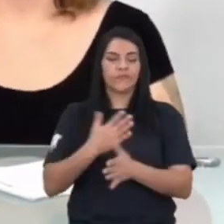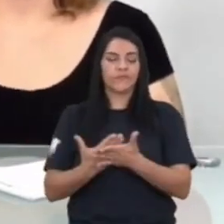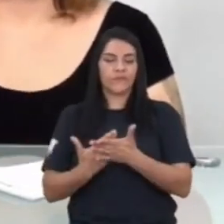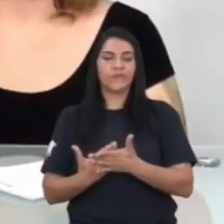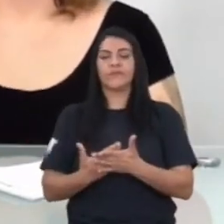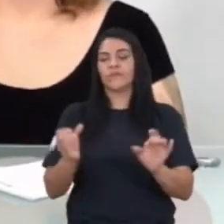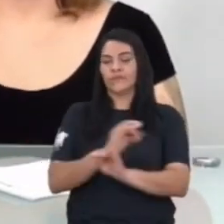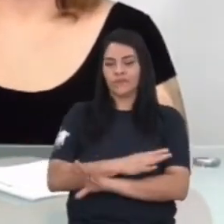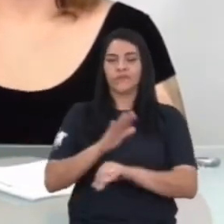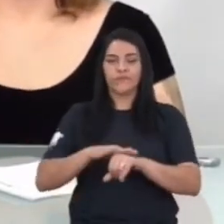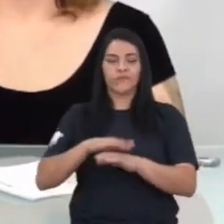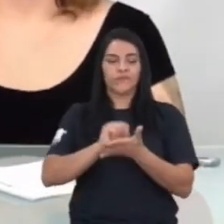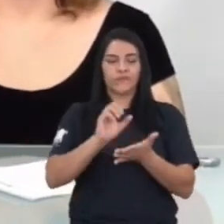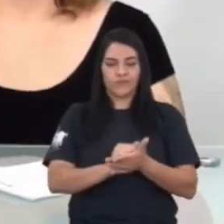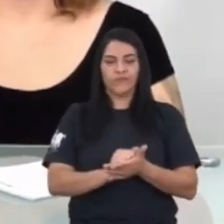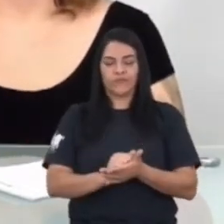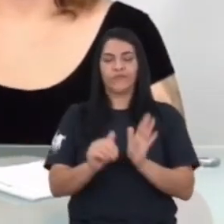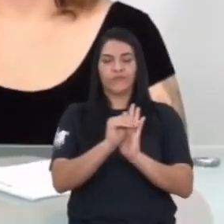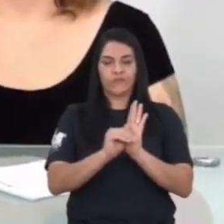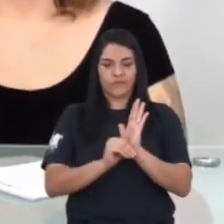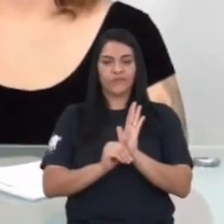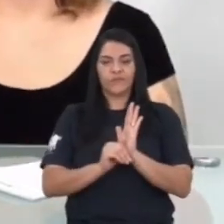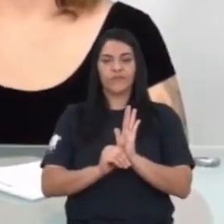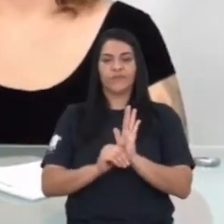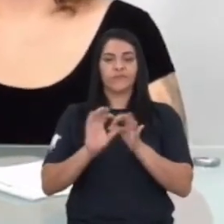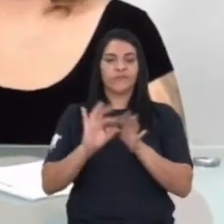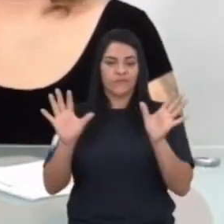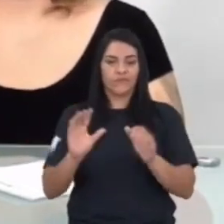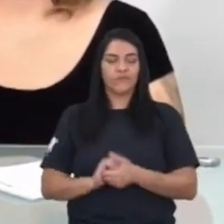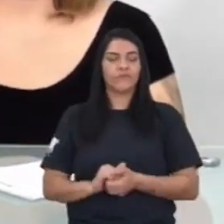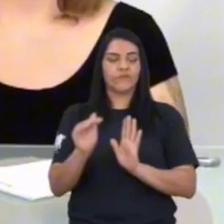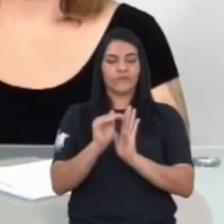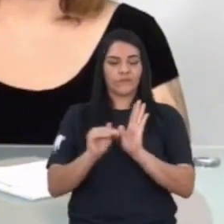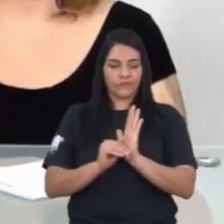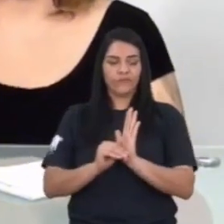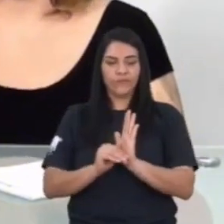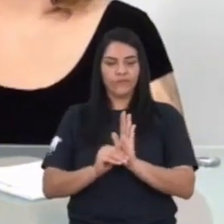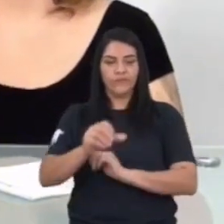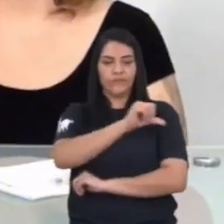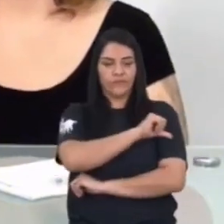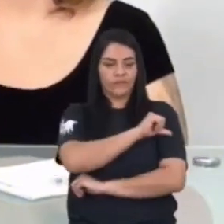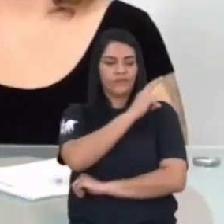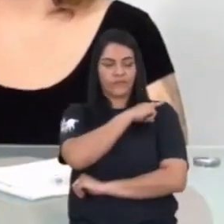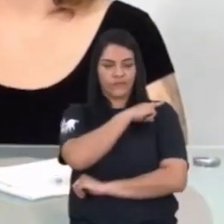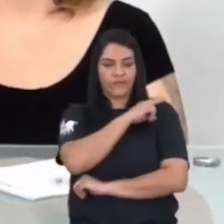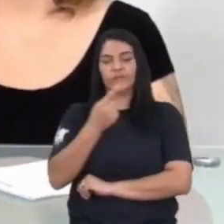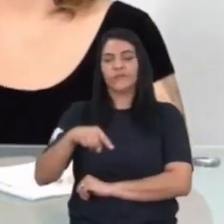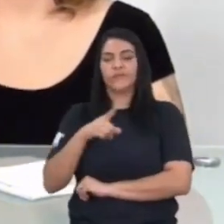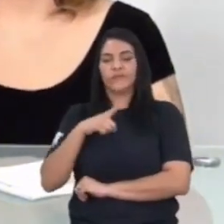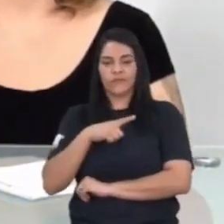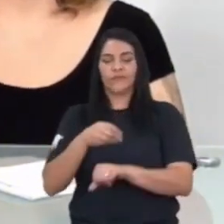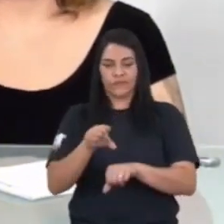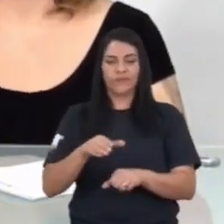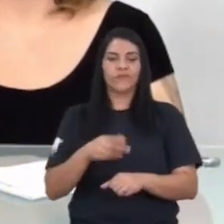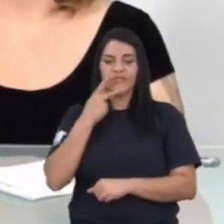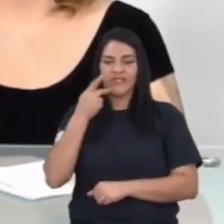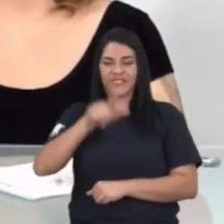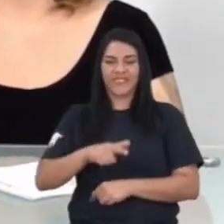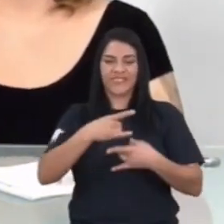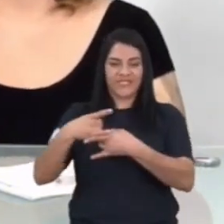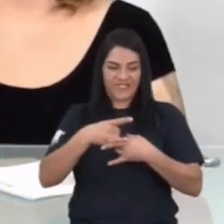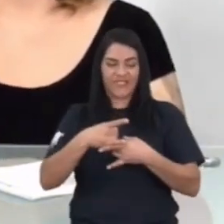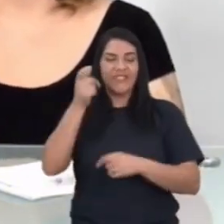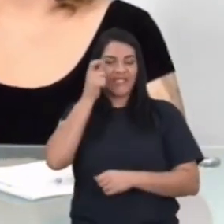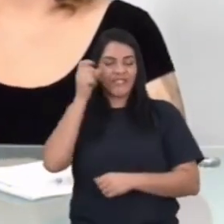fez a aula, fez o registro, a tarefa, selecionou a aula, a tarefa é disparada. Na tarefa piloto, que é do nono e da segunda série, você vai até ter uma indicação, e a gente recomenda de novo assistir a live